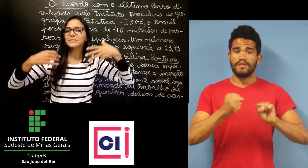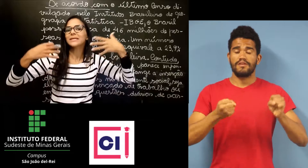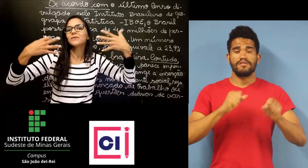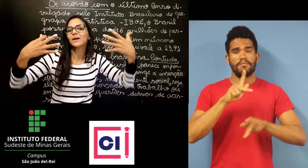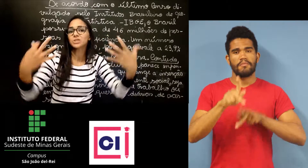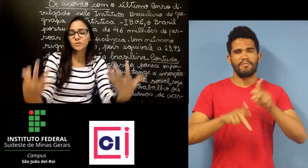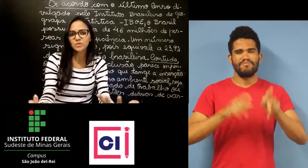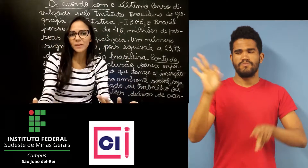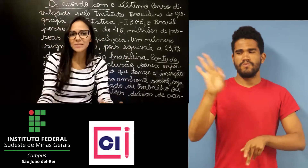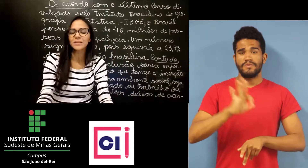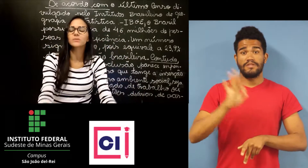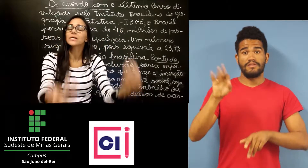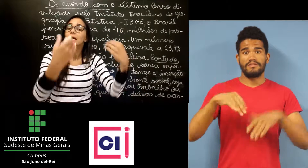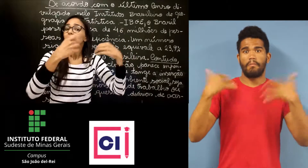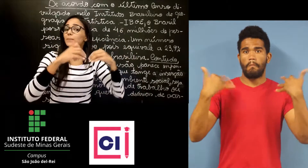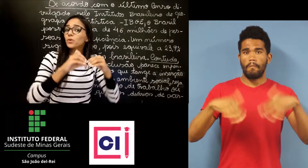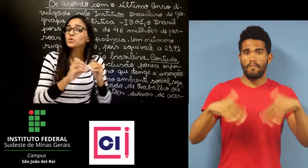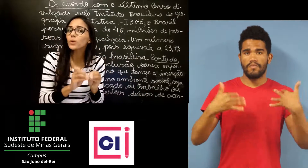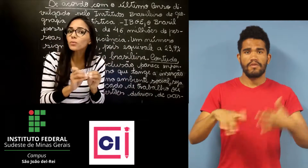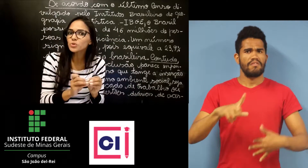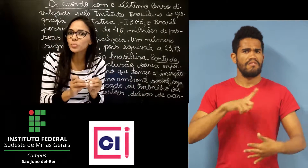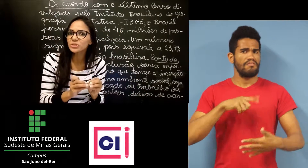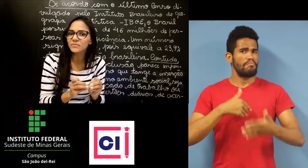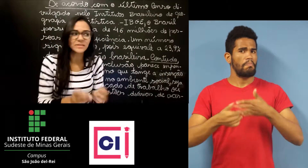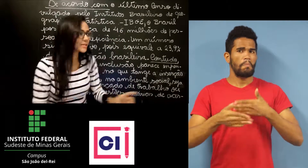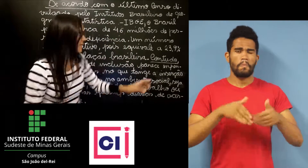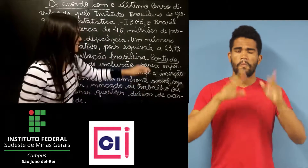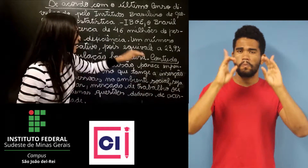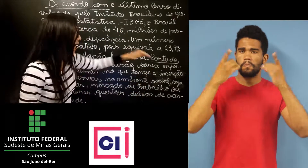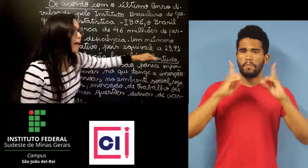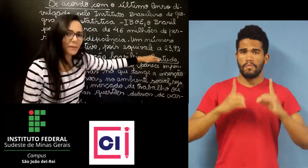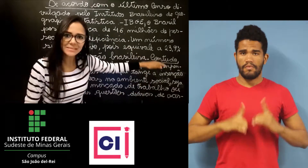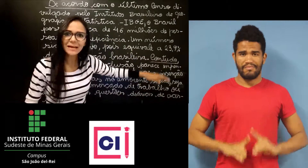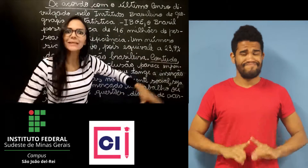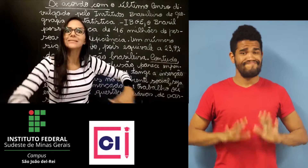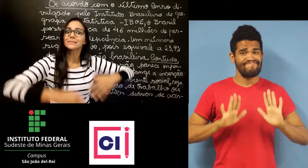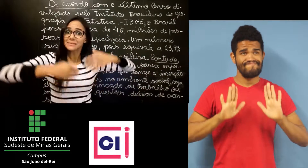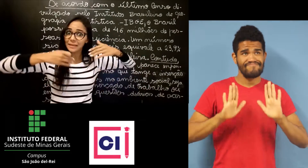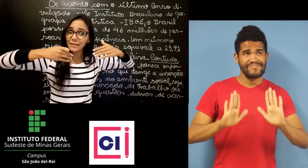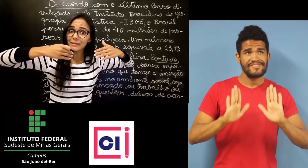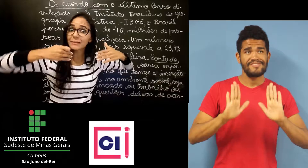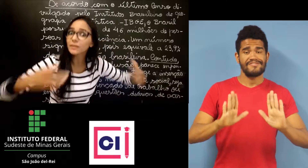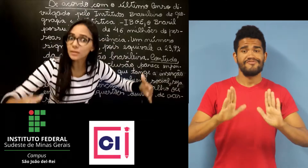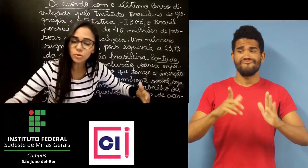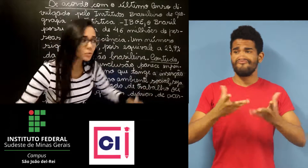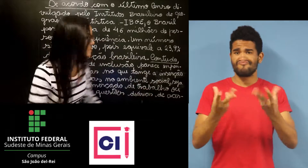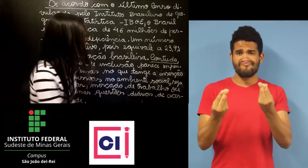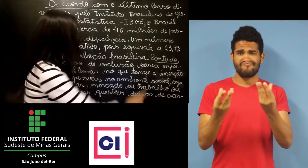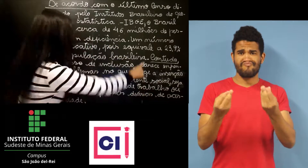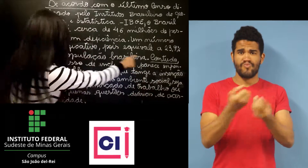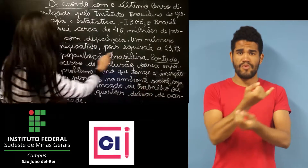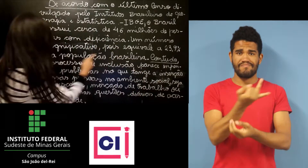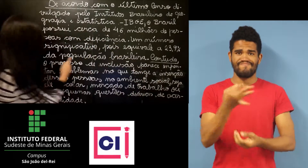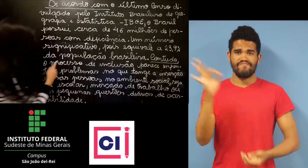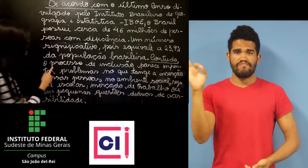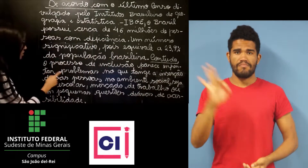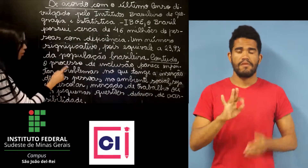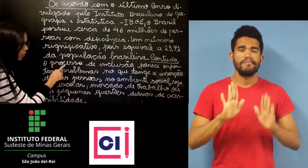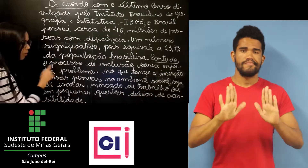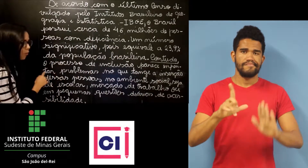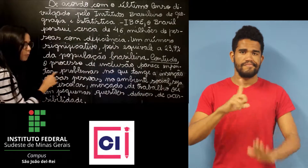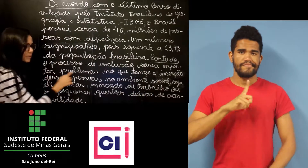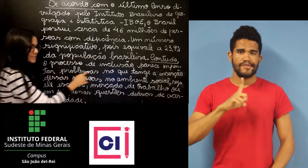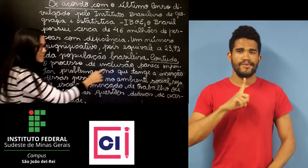é um número significativo de brasileiros que possuem algum tipo de deficiência, apesar deles serem tantos,